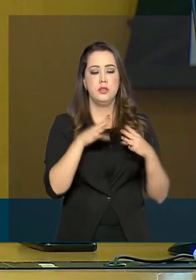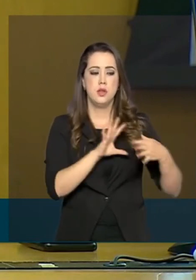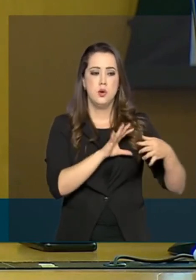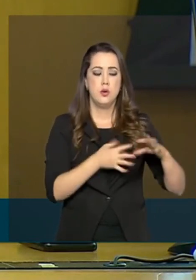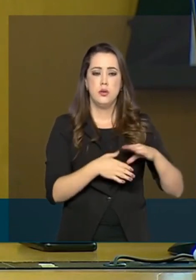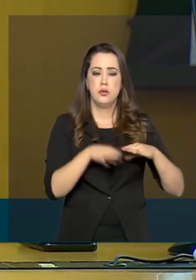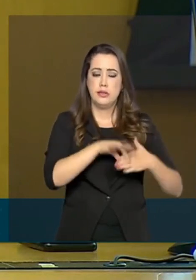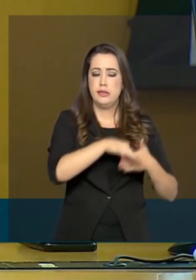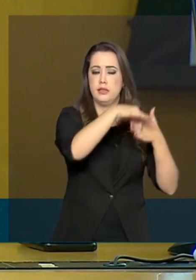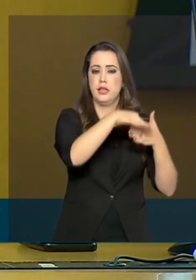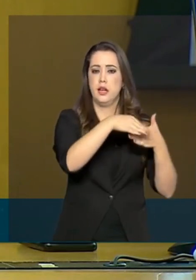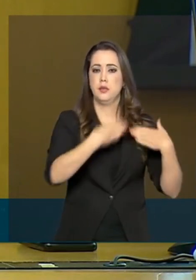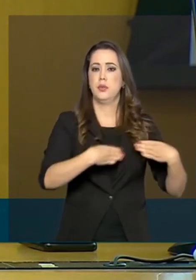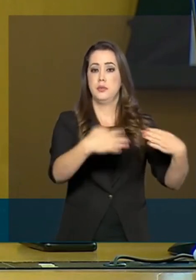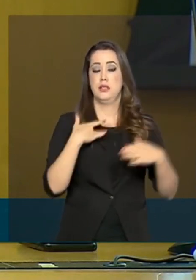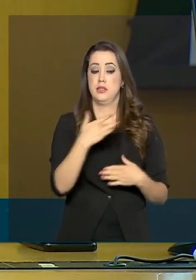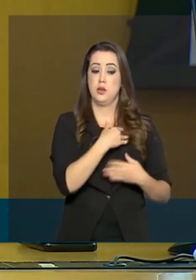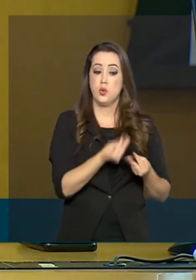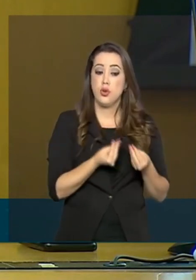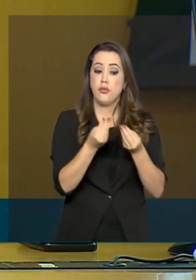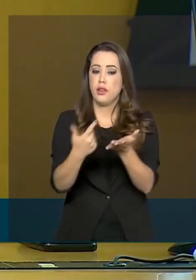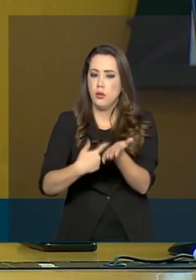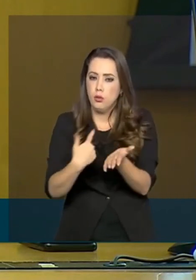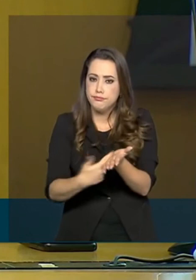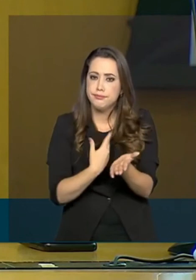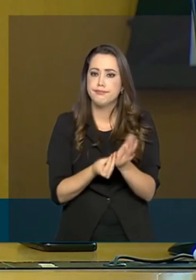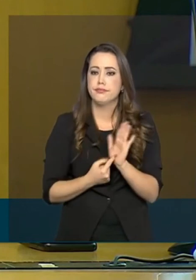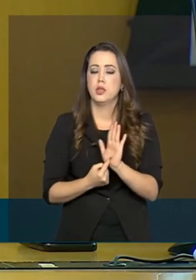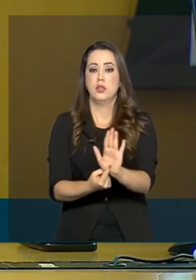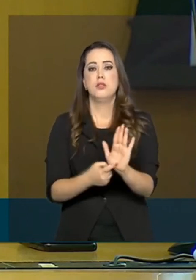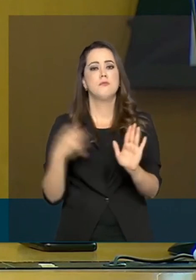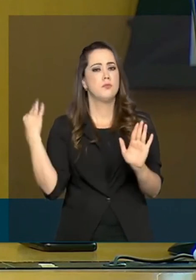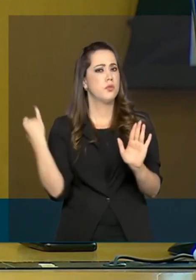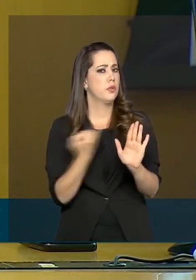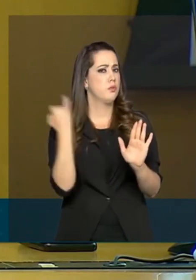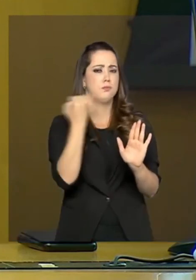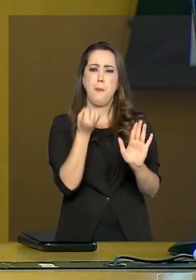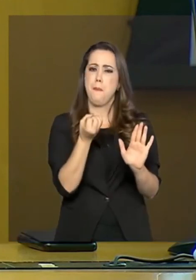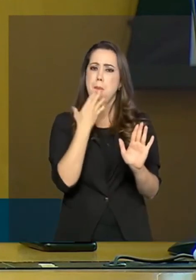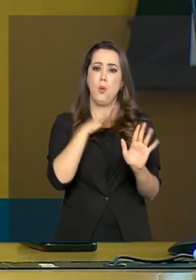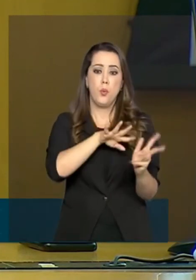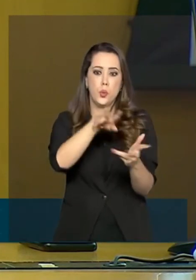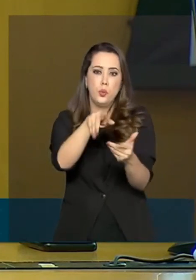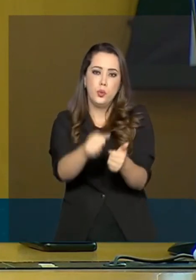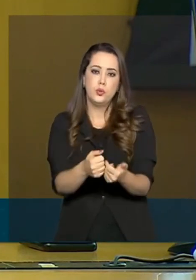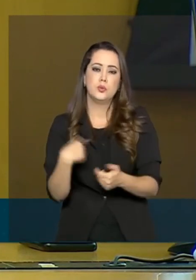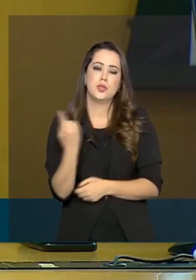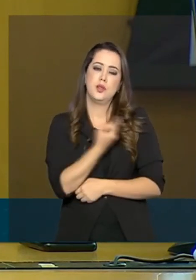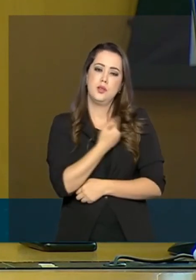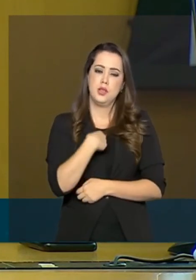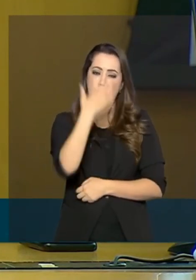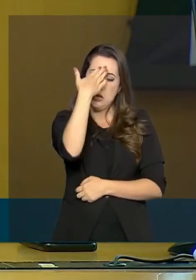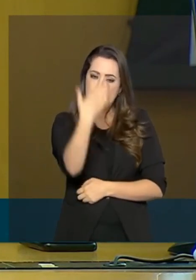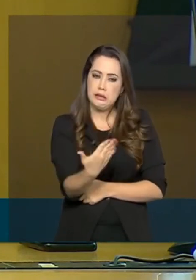Saúde, ofertando esse material de qualidade internacional para todos nós. Então, muito